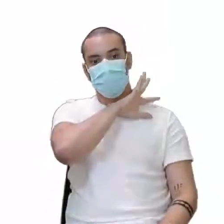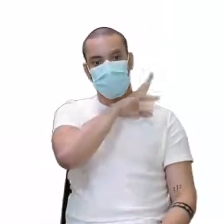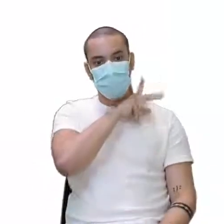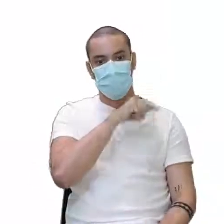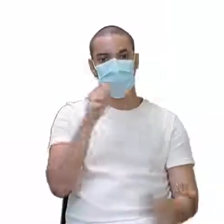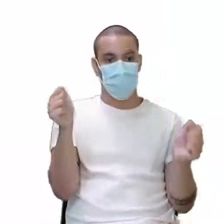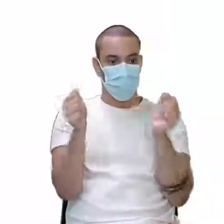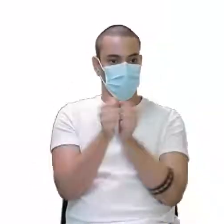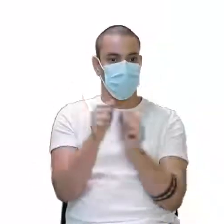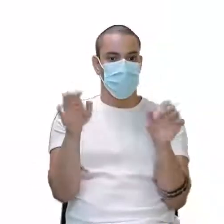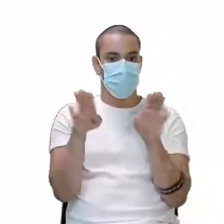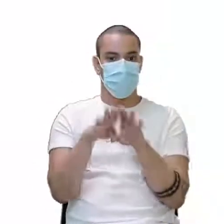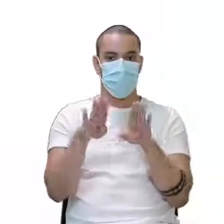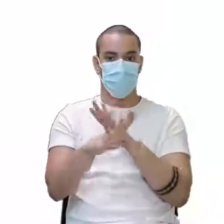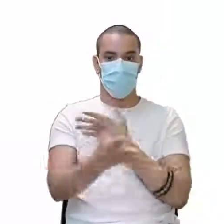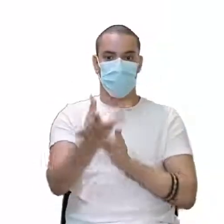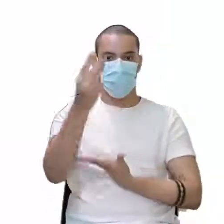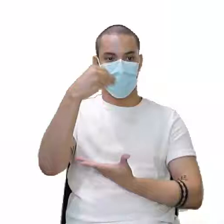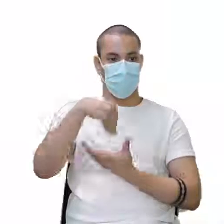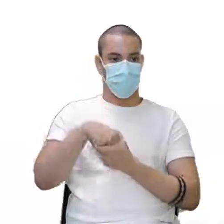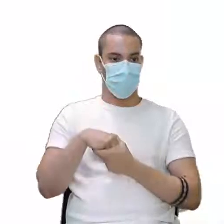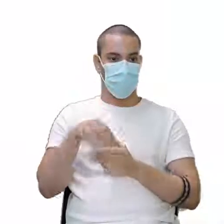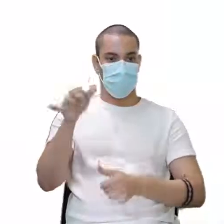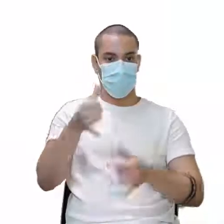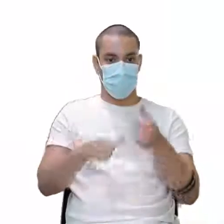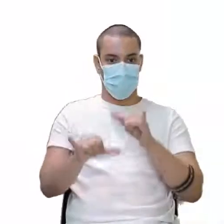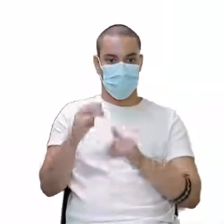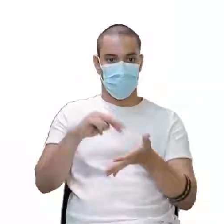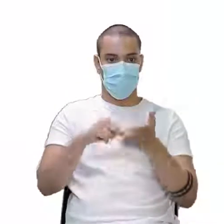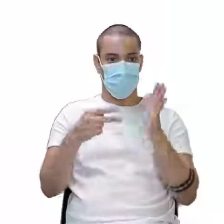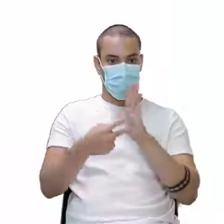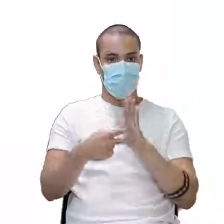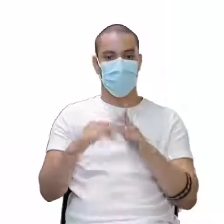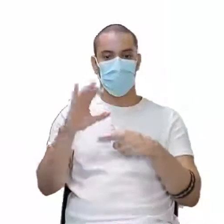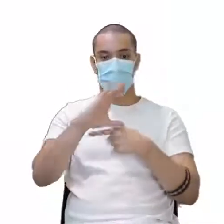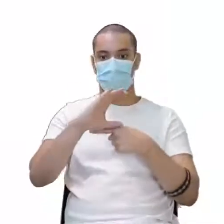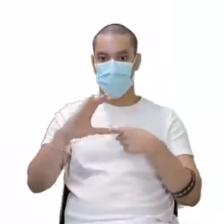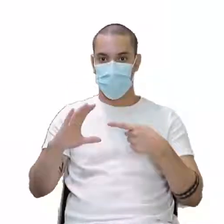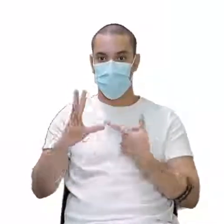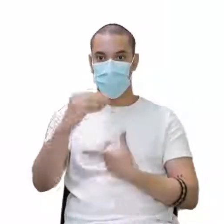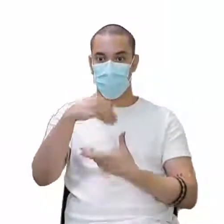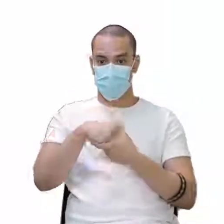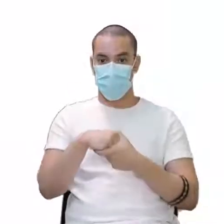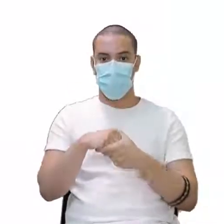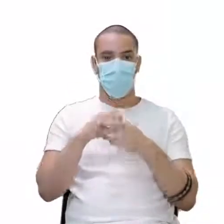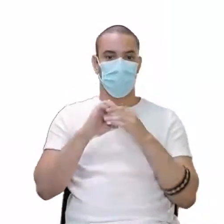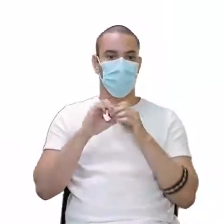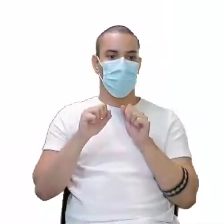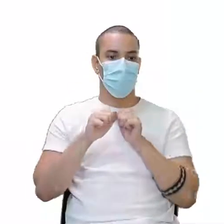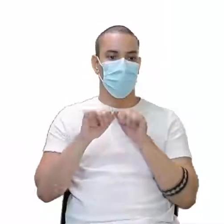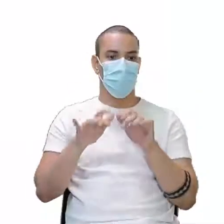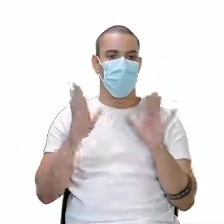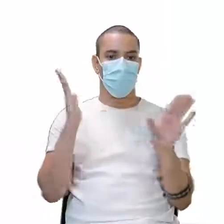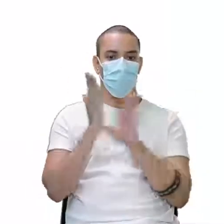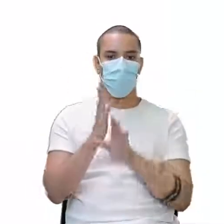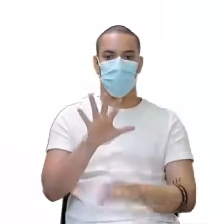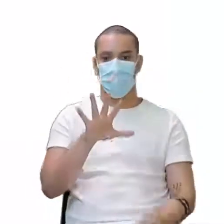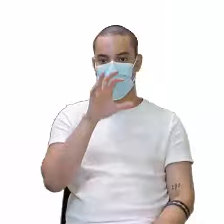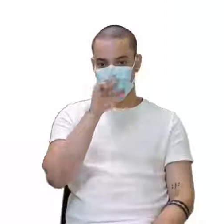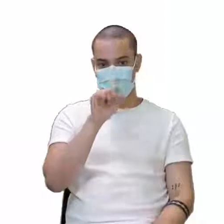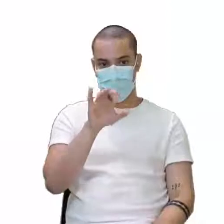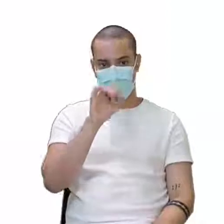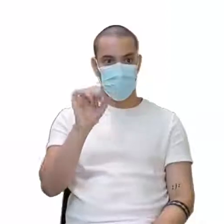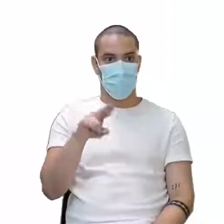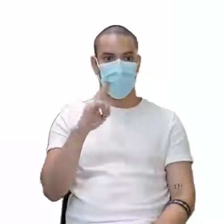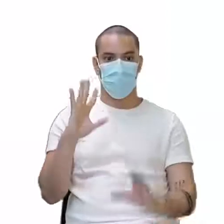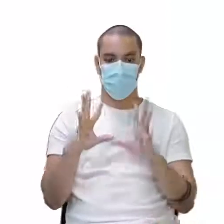vão estar também incorporando esse elemento químico que é o carbono no seu organismo, sendo liberado através da respiração ou da